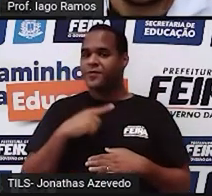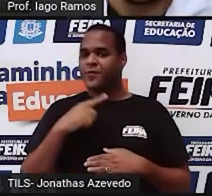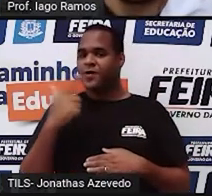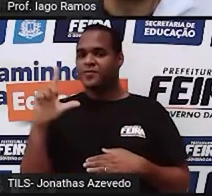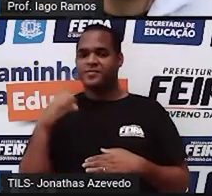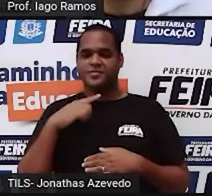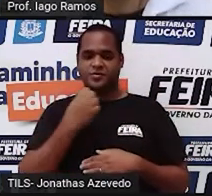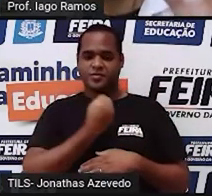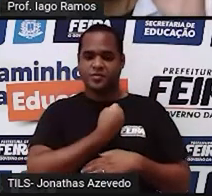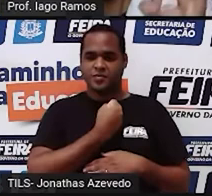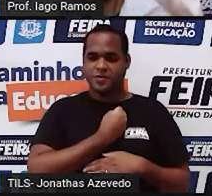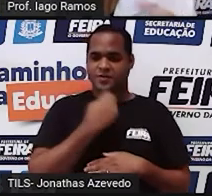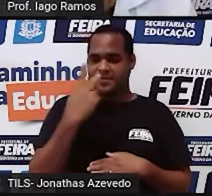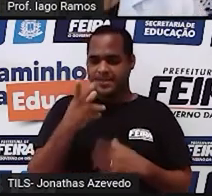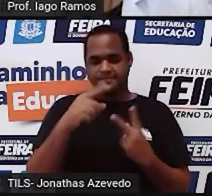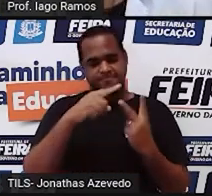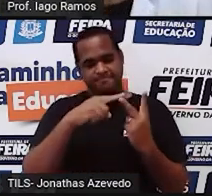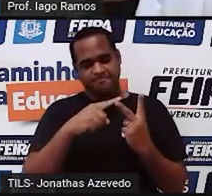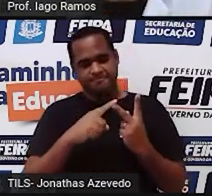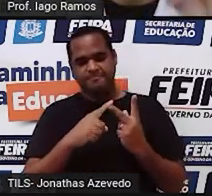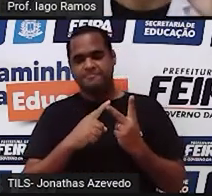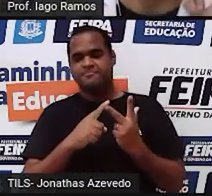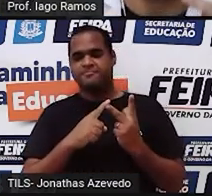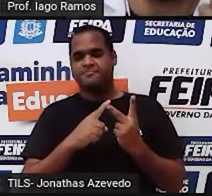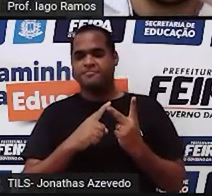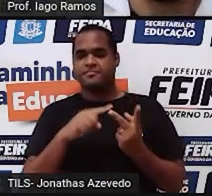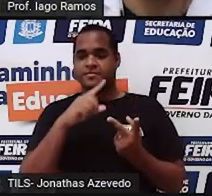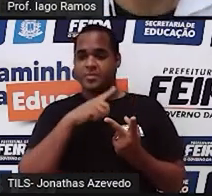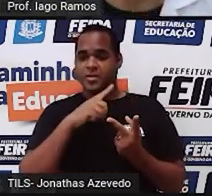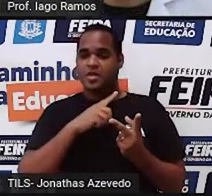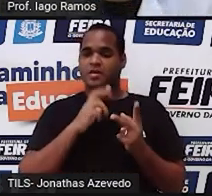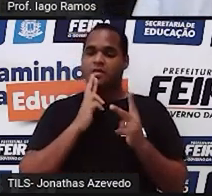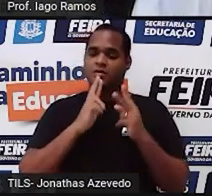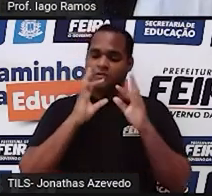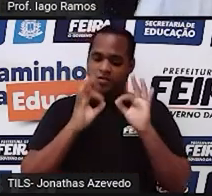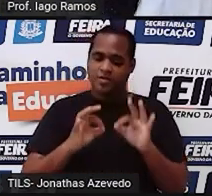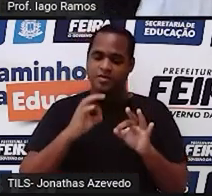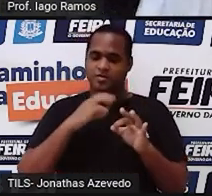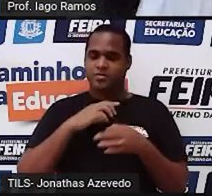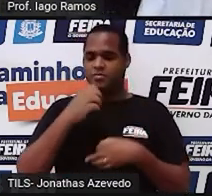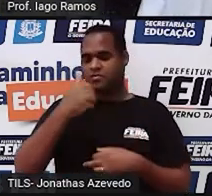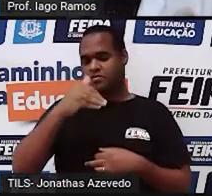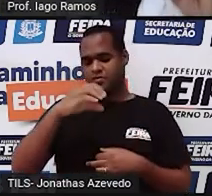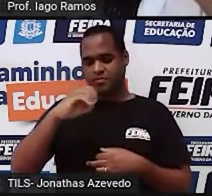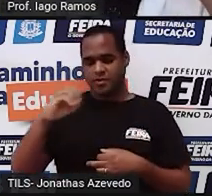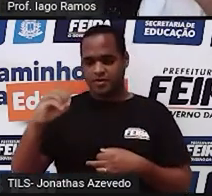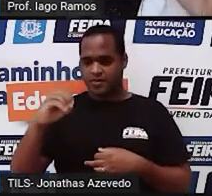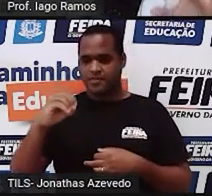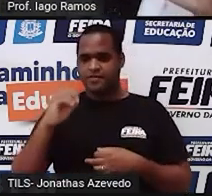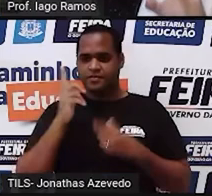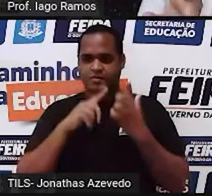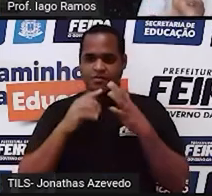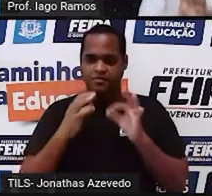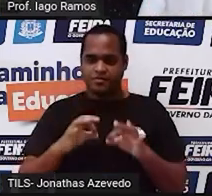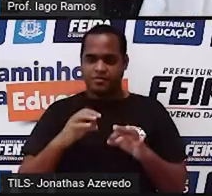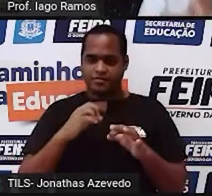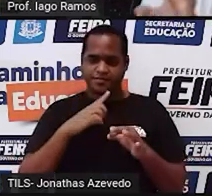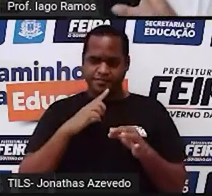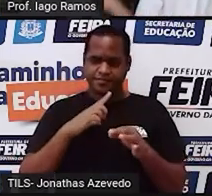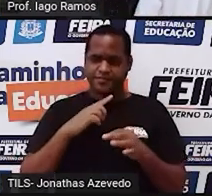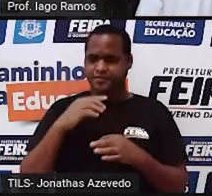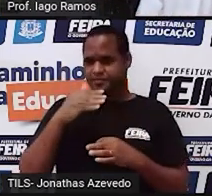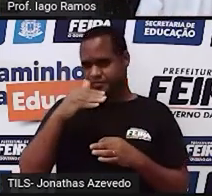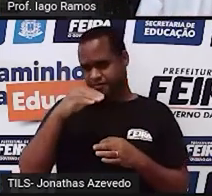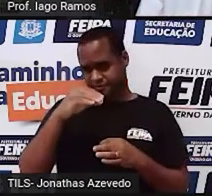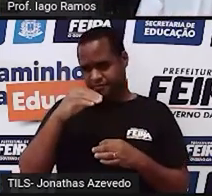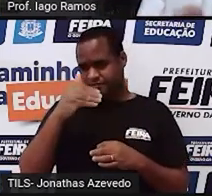e calculando a raiz quadrada tem como resultado um número sem e aliás tem um tem